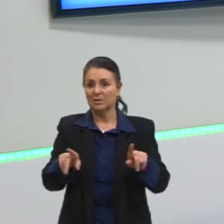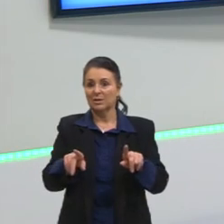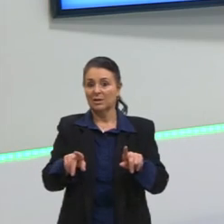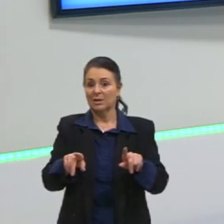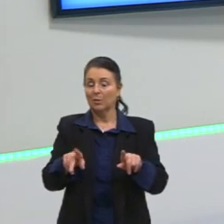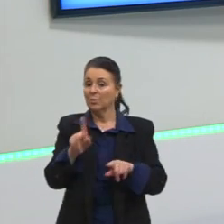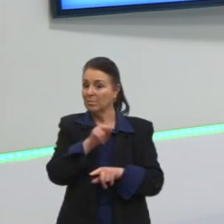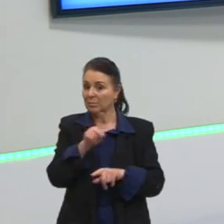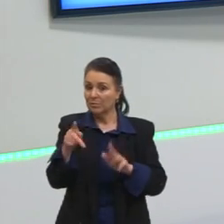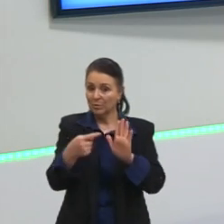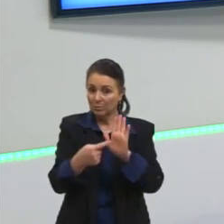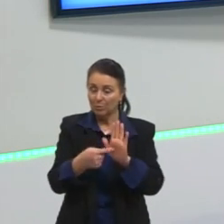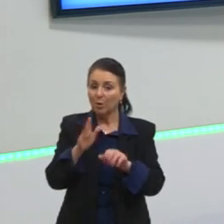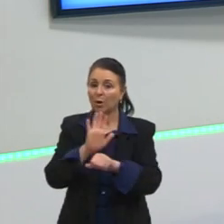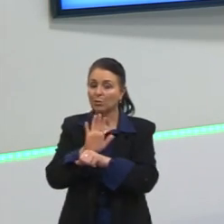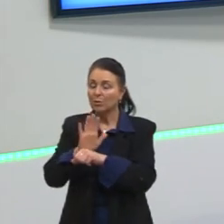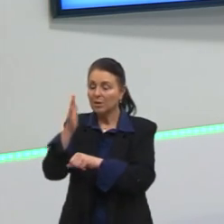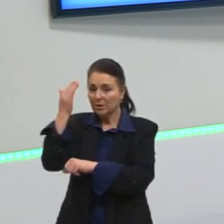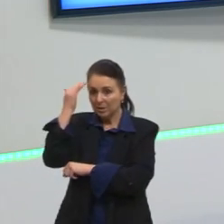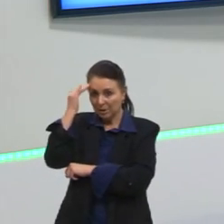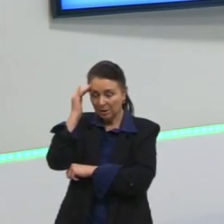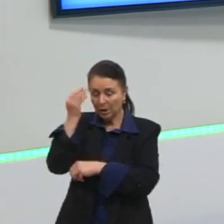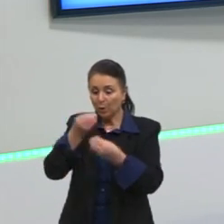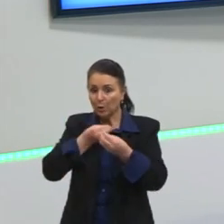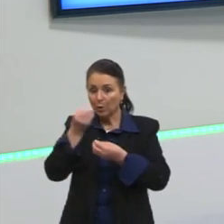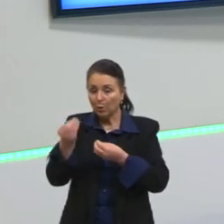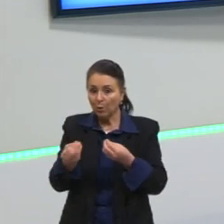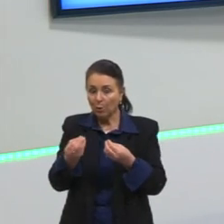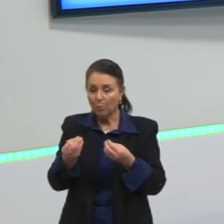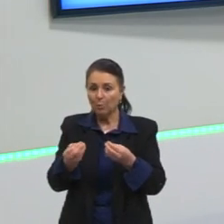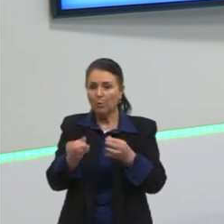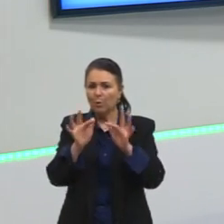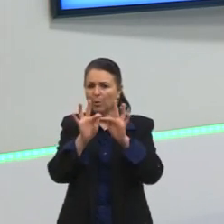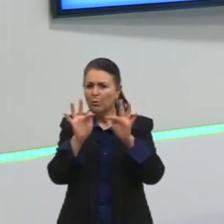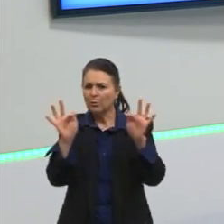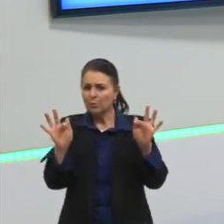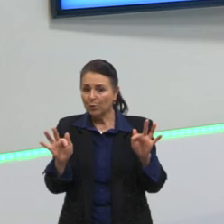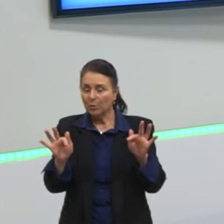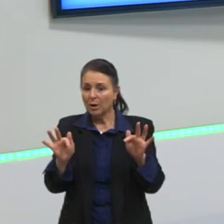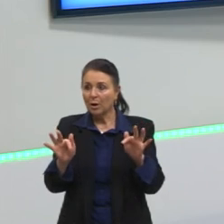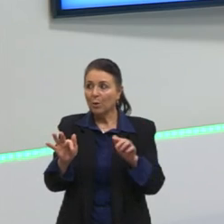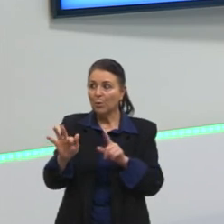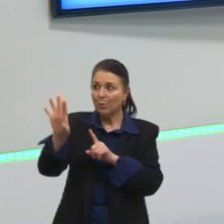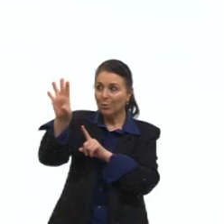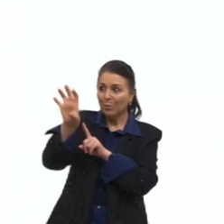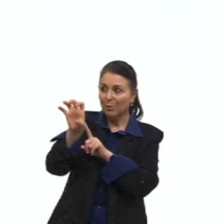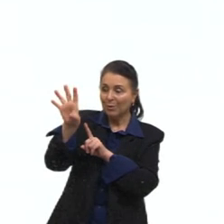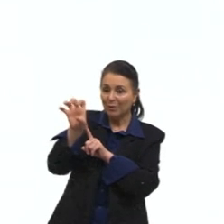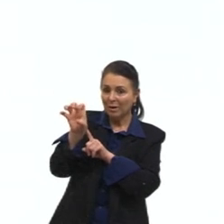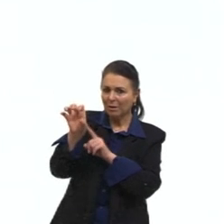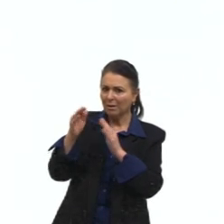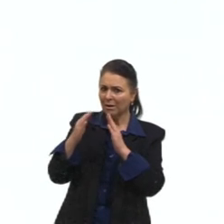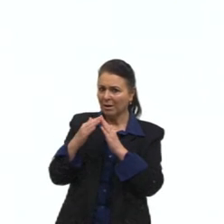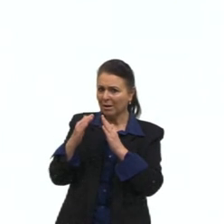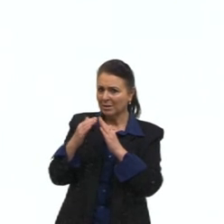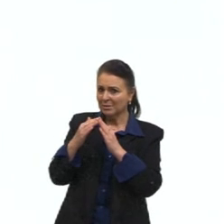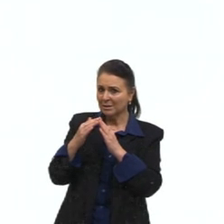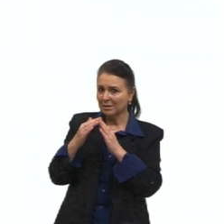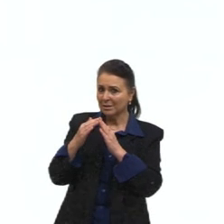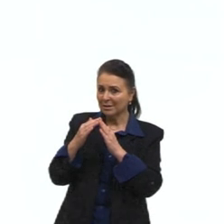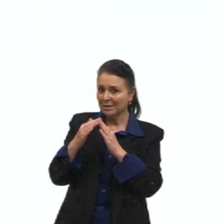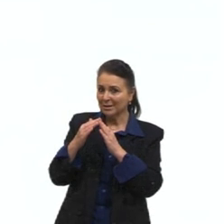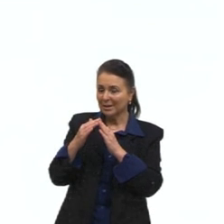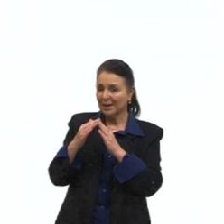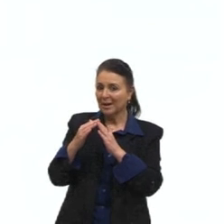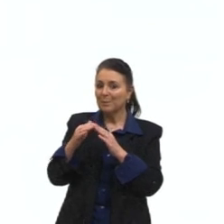aqui vai ajudar a gente a entender como é que funciona o sinal do Wi-Fi na nossa casa. O sinal do Wi-Fi é o quê? Justamente